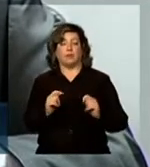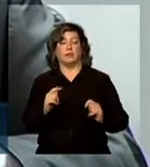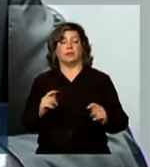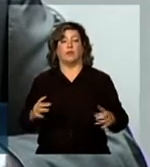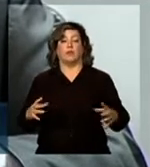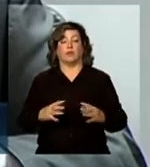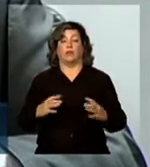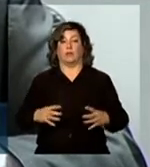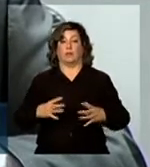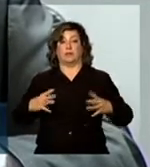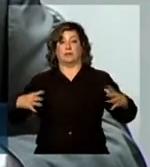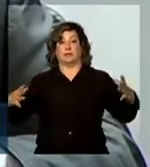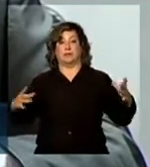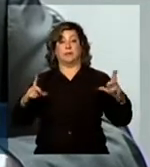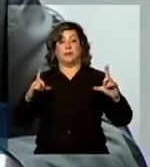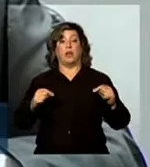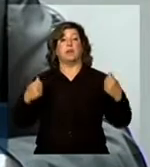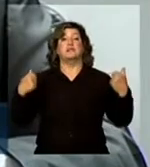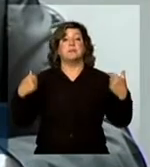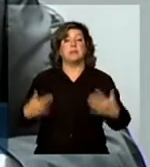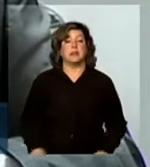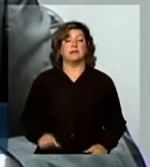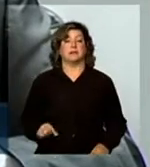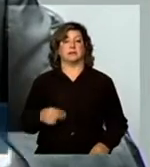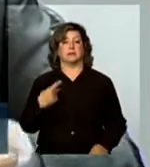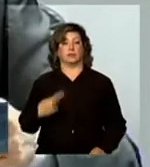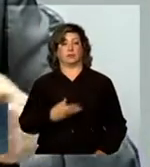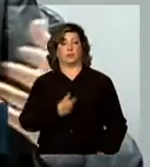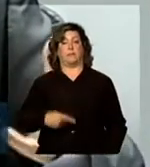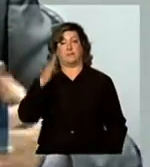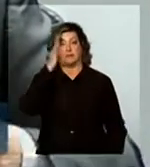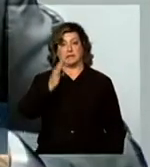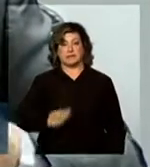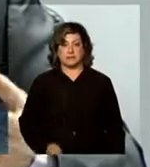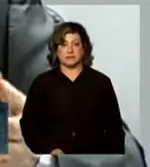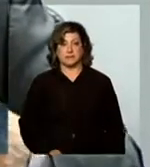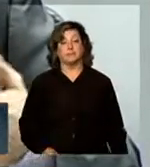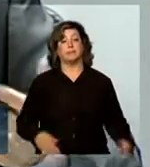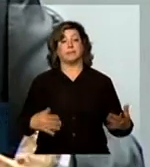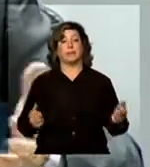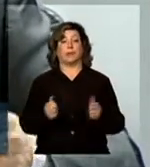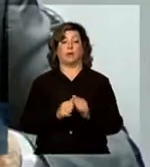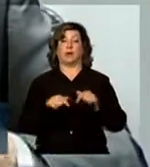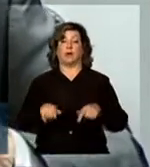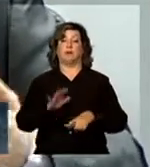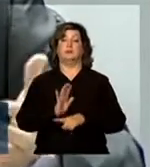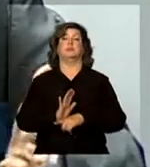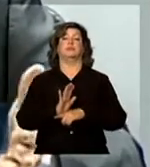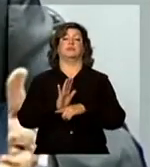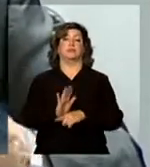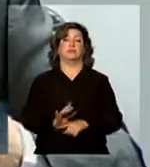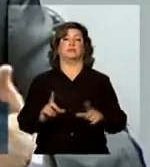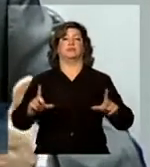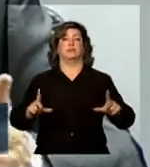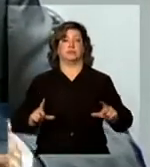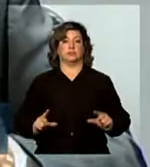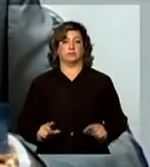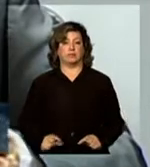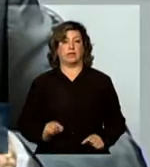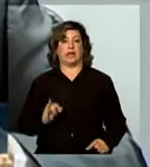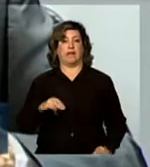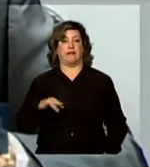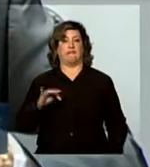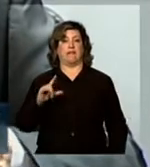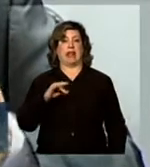num crescimento menor na despesa do Estado brasileiro. E, com isso, ajuda na redução da